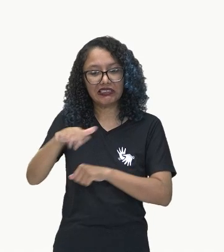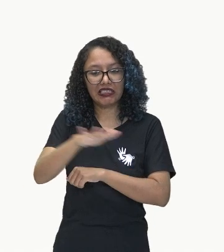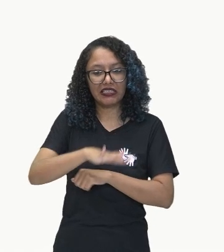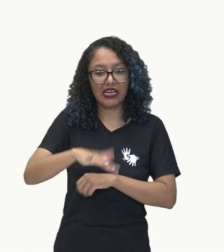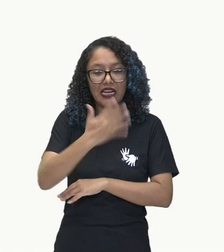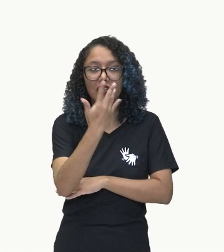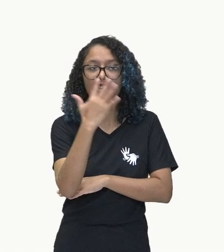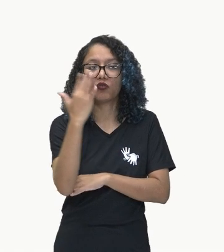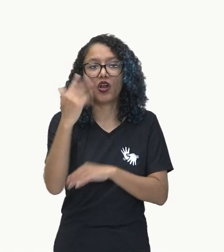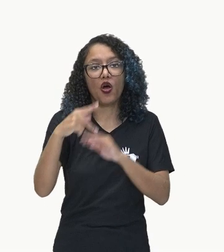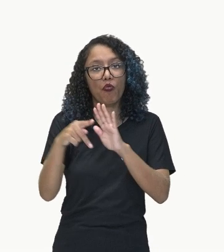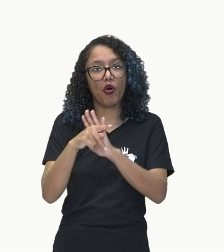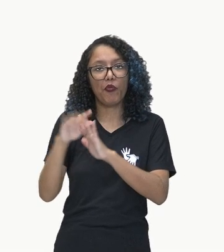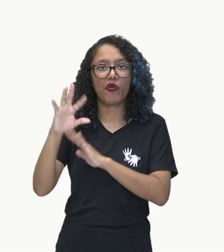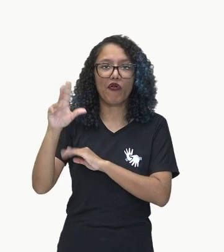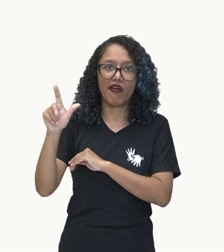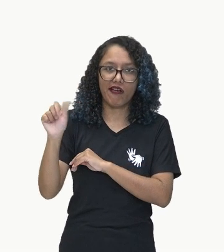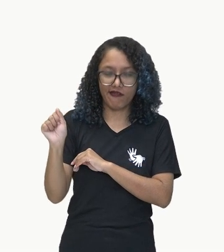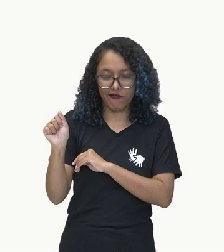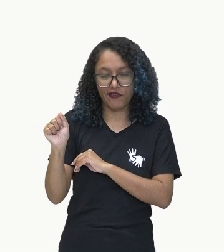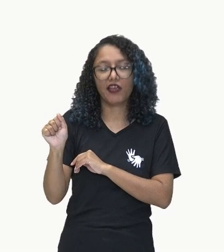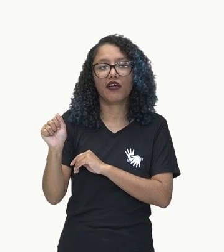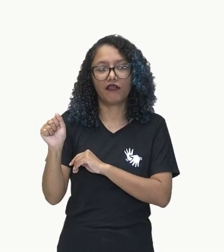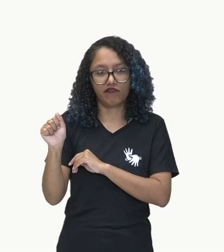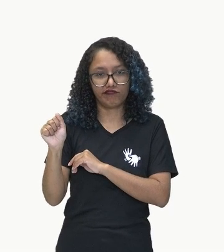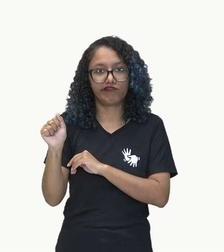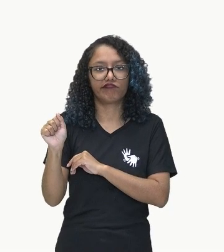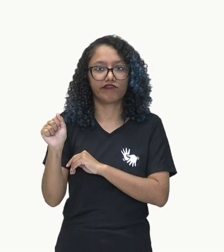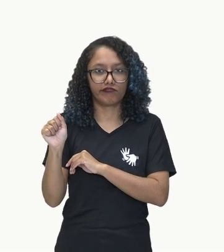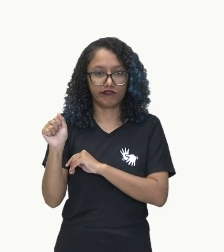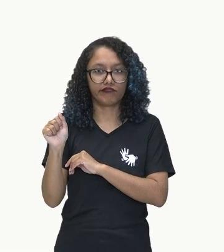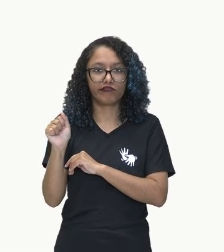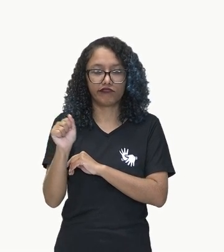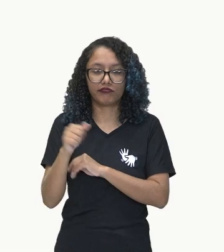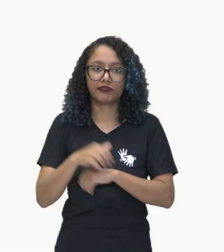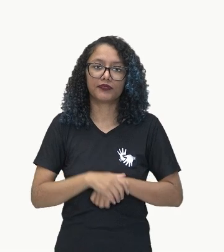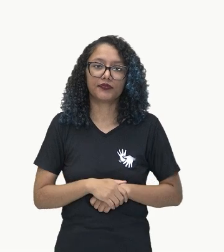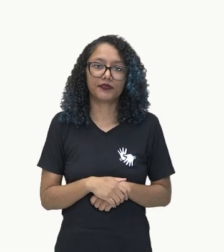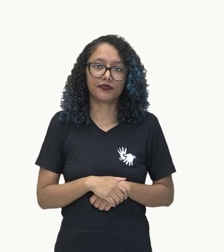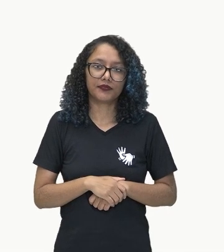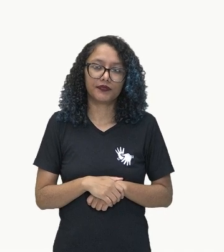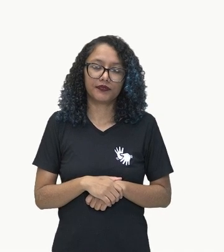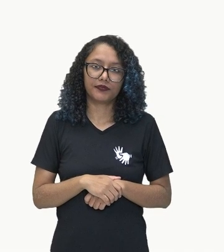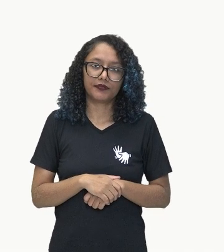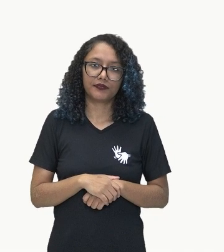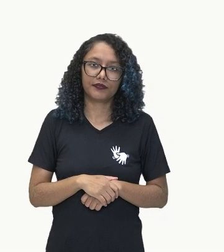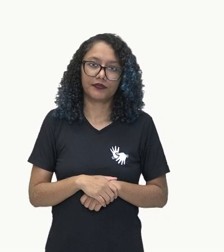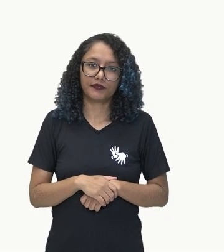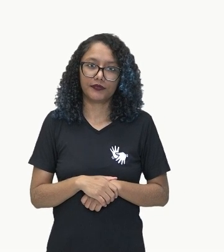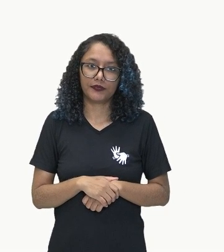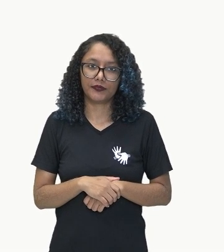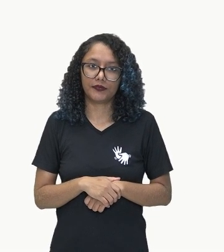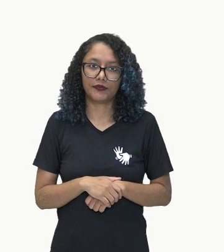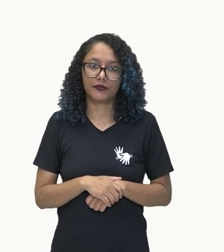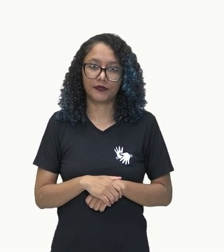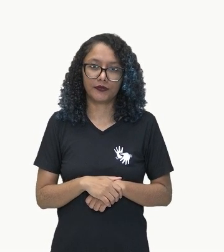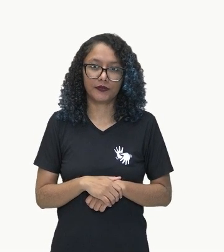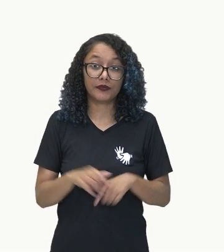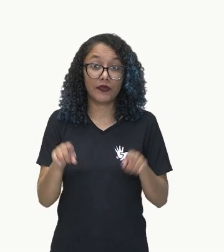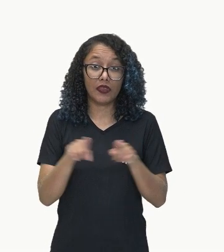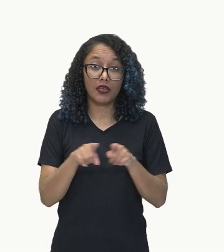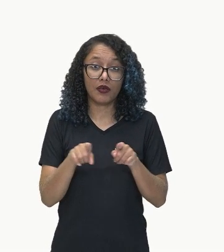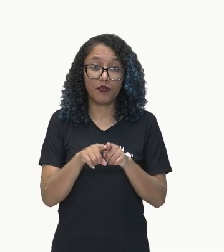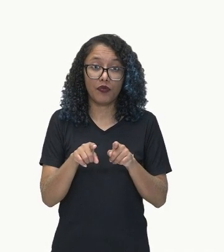continente africano, as áreas de planaltos também. Mas também teremos aí a parte